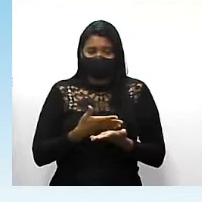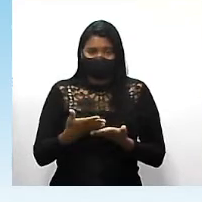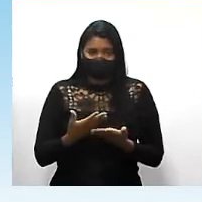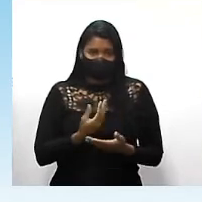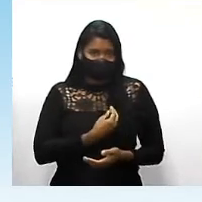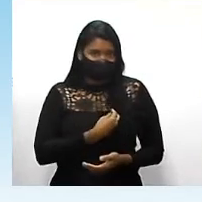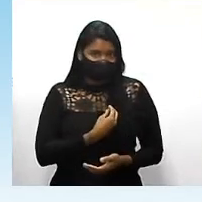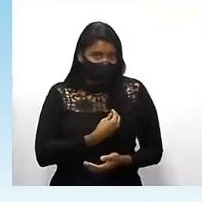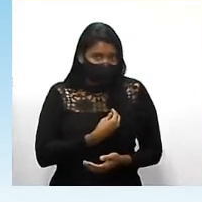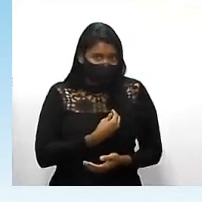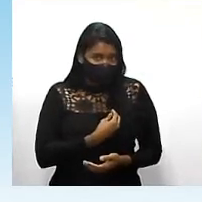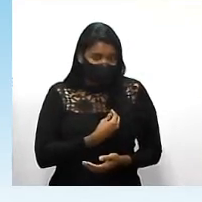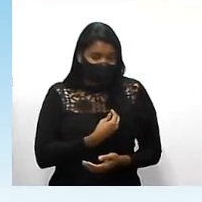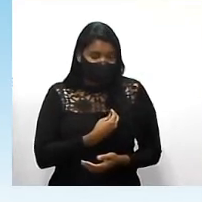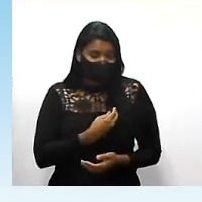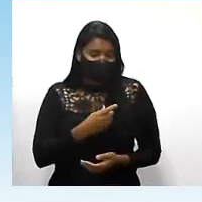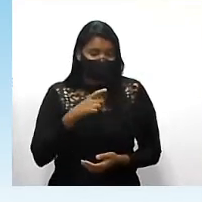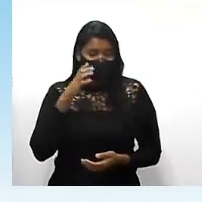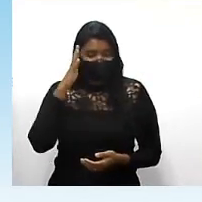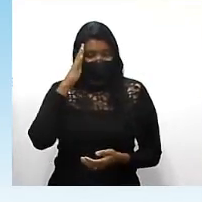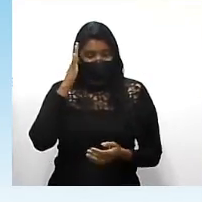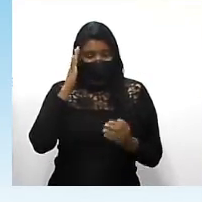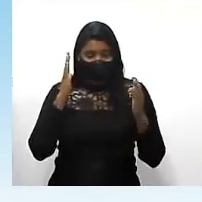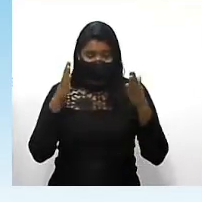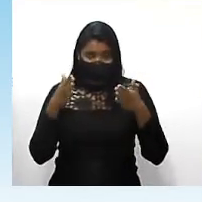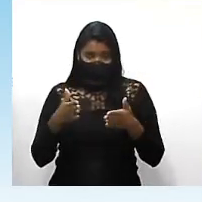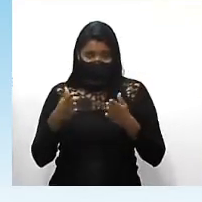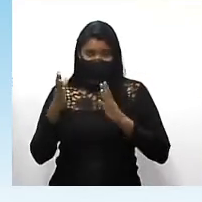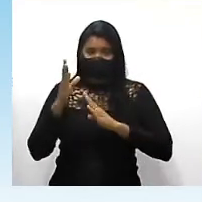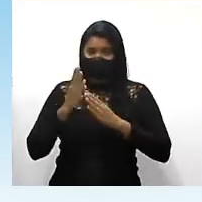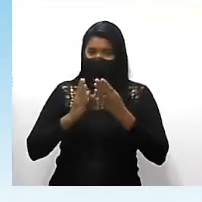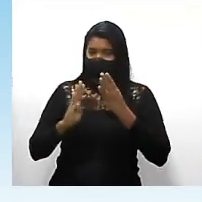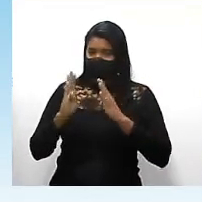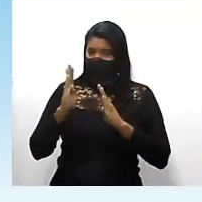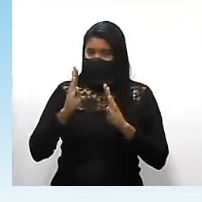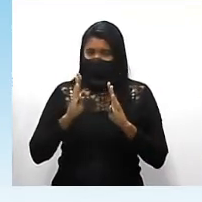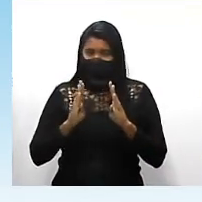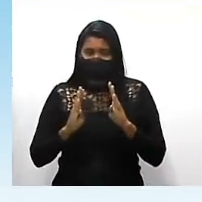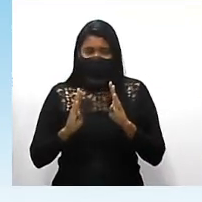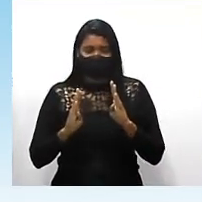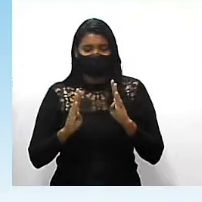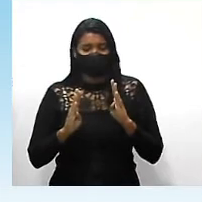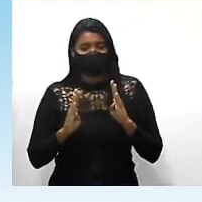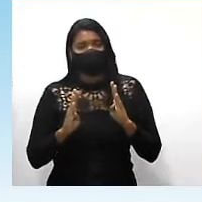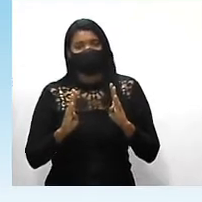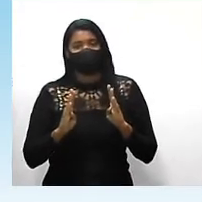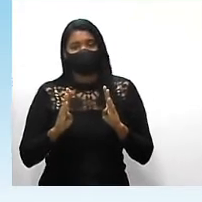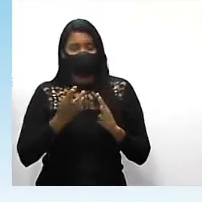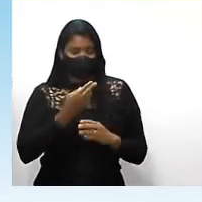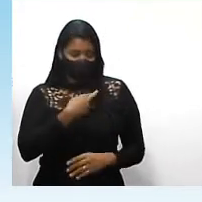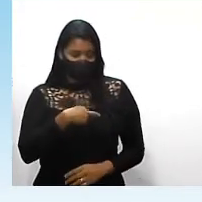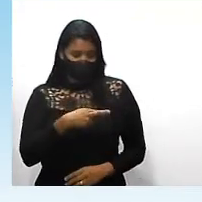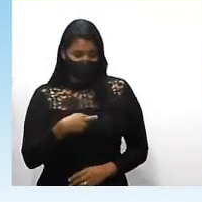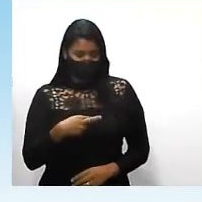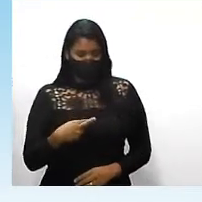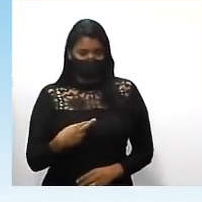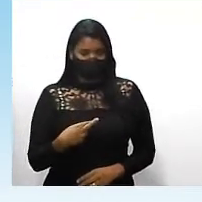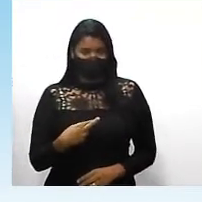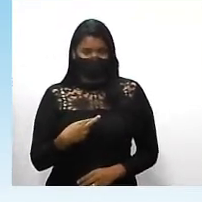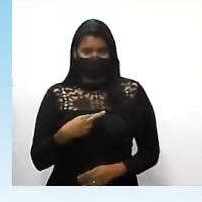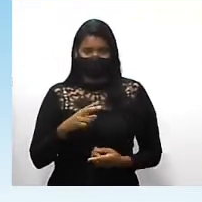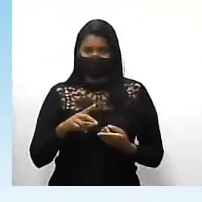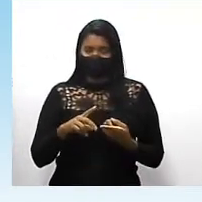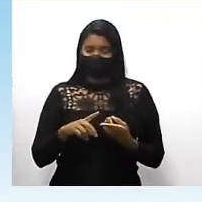vida. Existe uma definição voltada para a questão biológica, uma definição voltada para a questão religiosa, uma